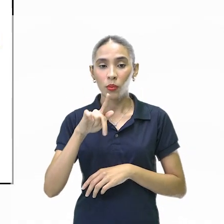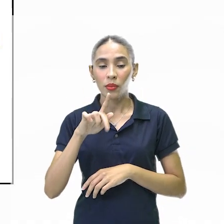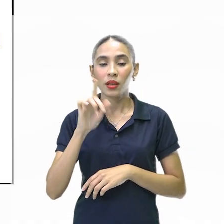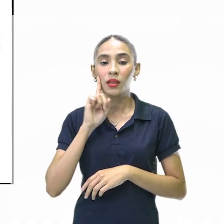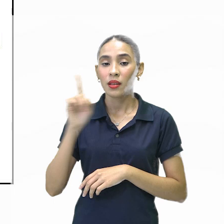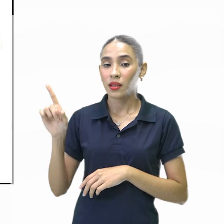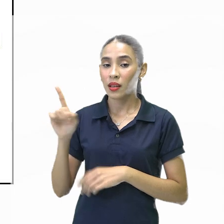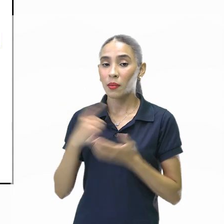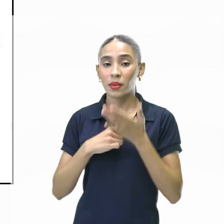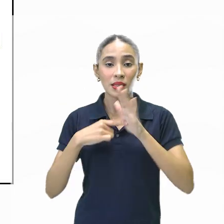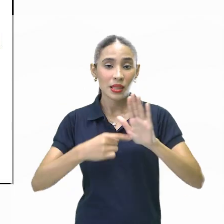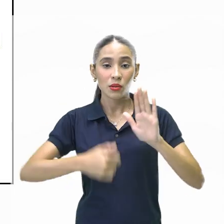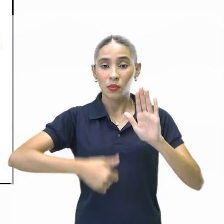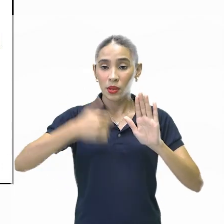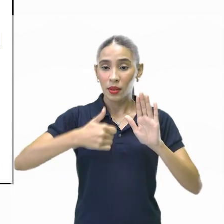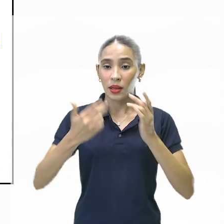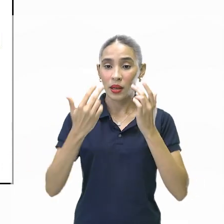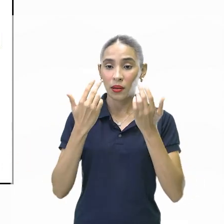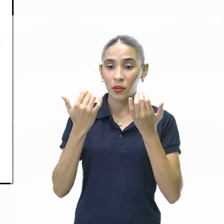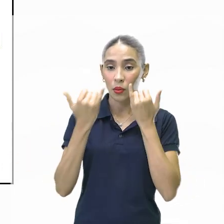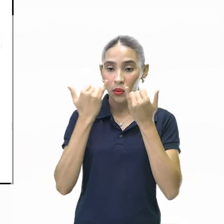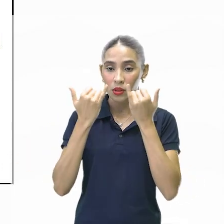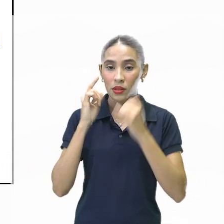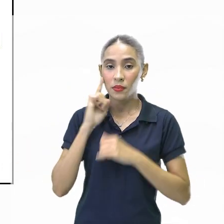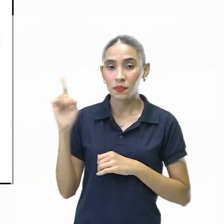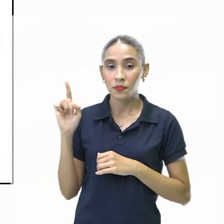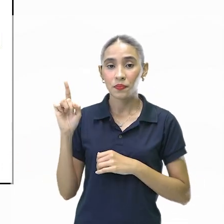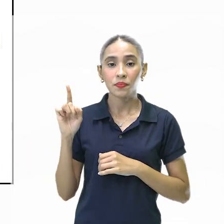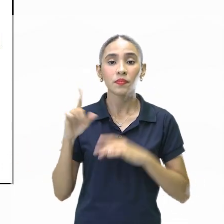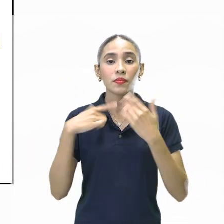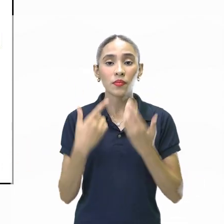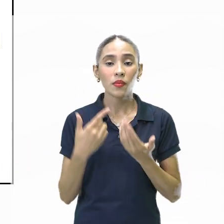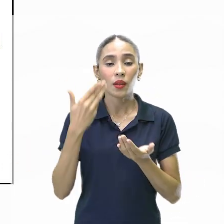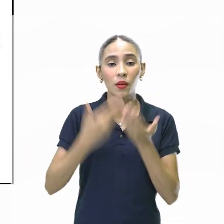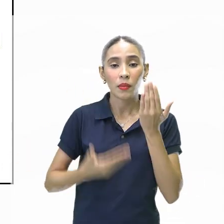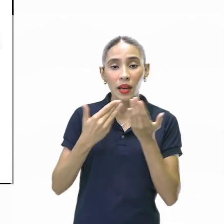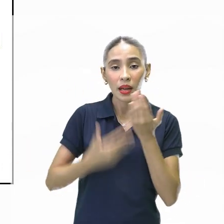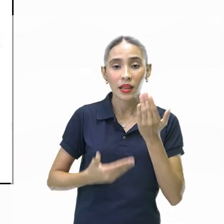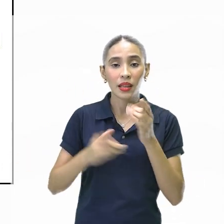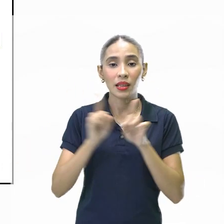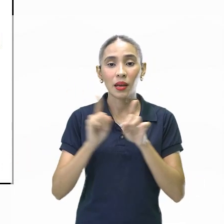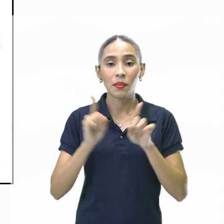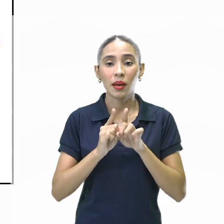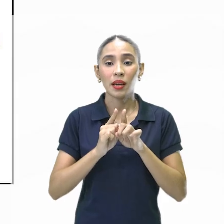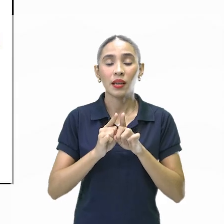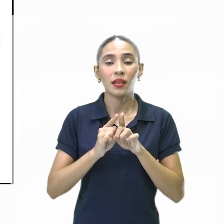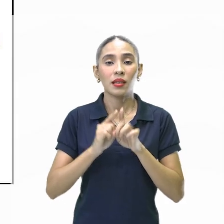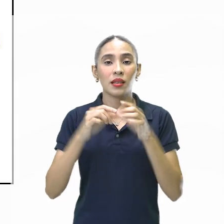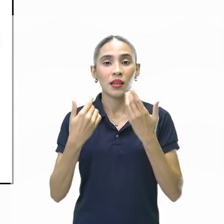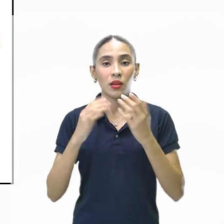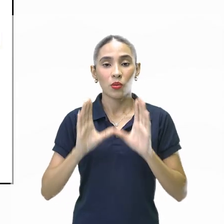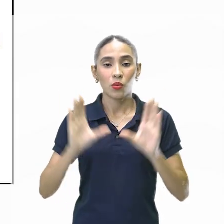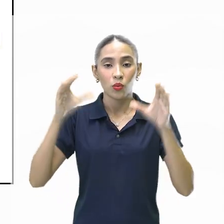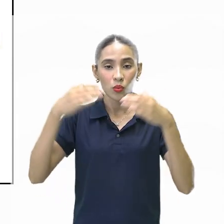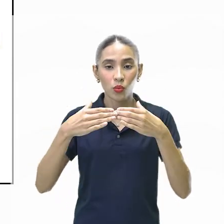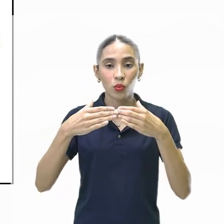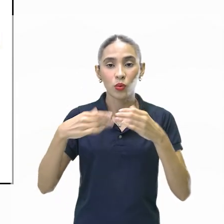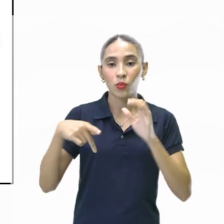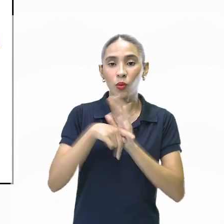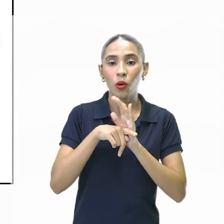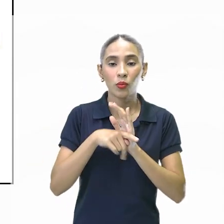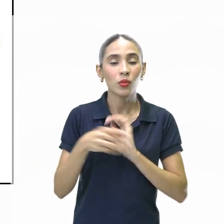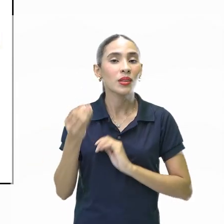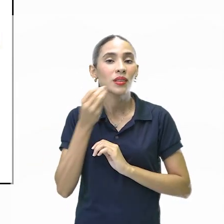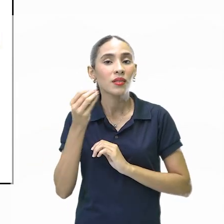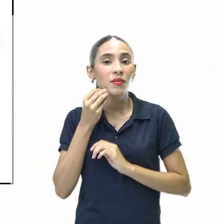essa primeira notícia, né? Escândalo de doping abala a competição e coloca em xeque a credibilidade do torneio, né? É isso que a